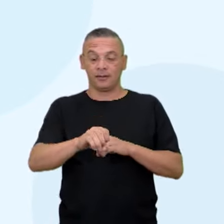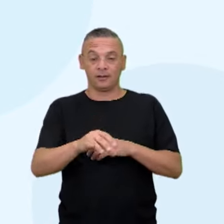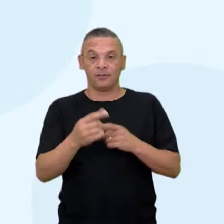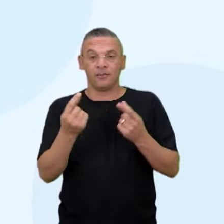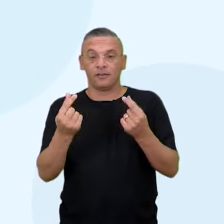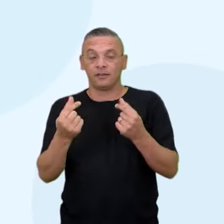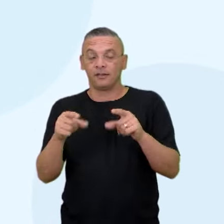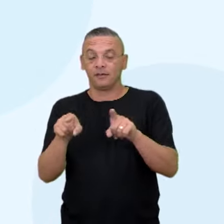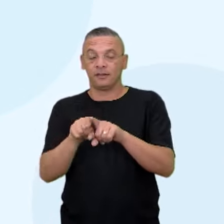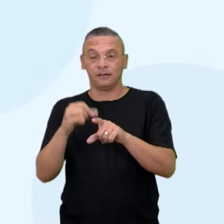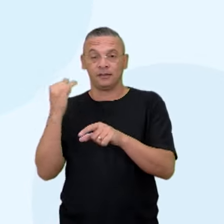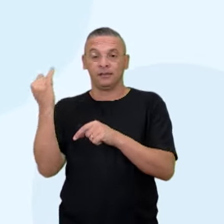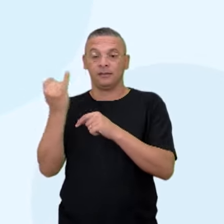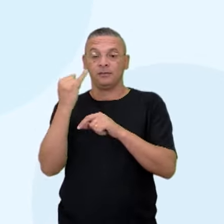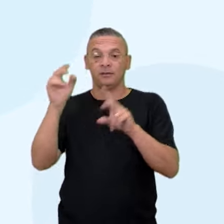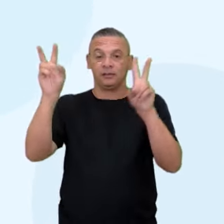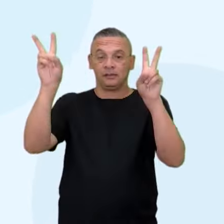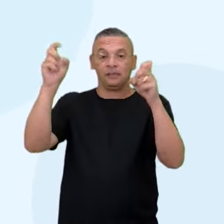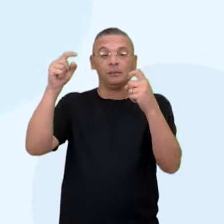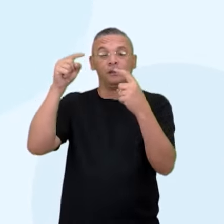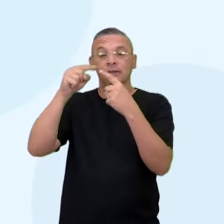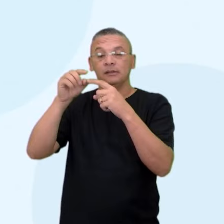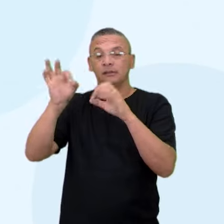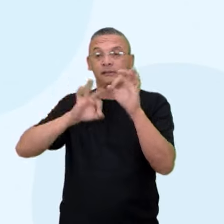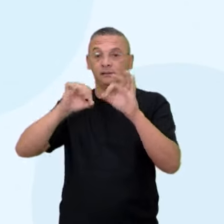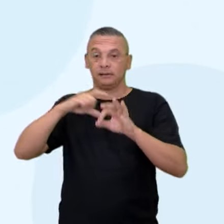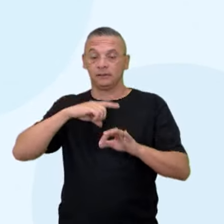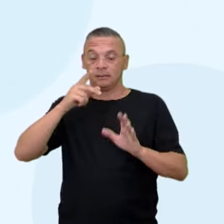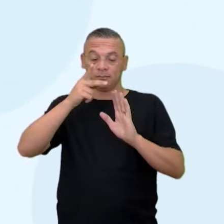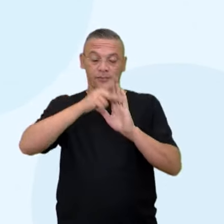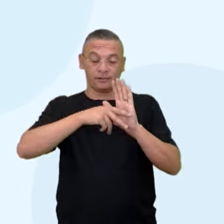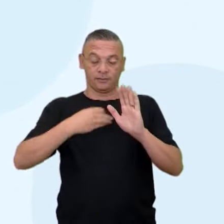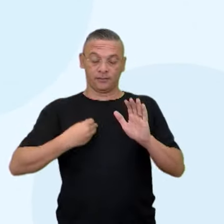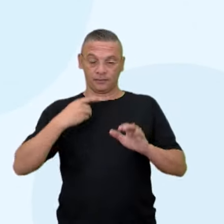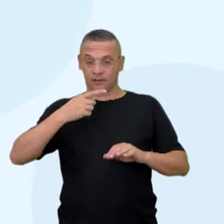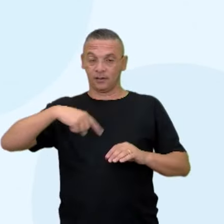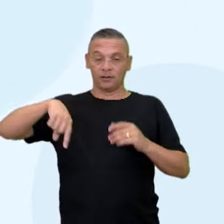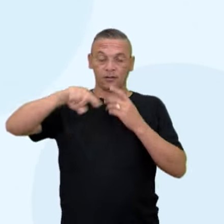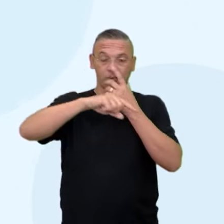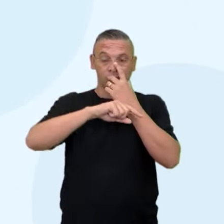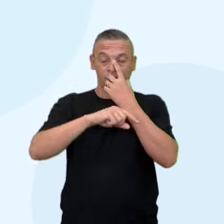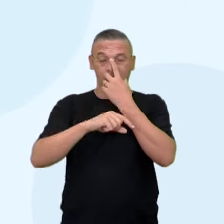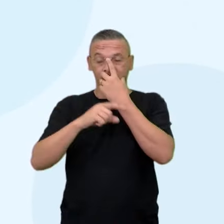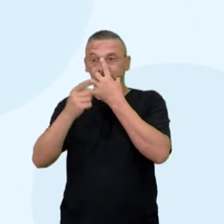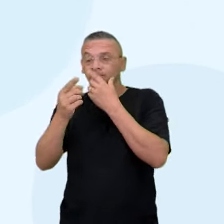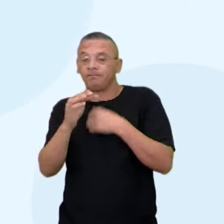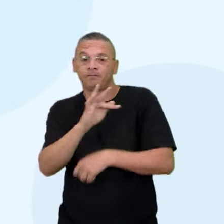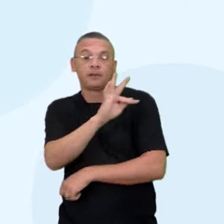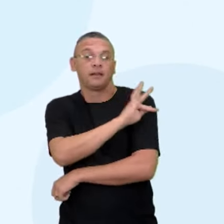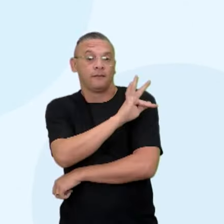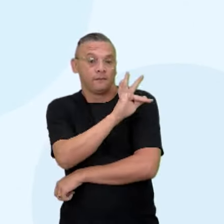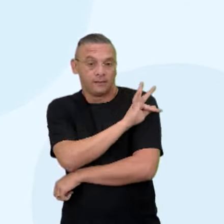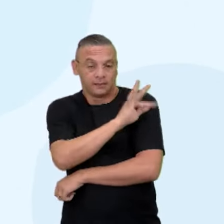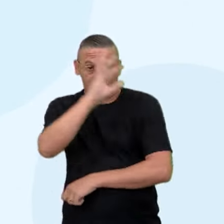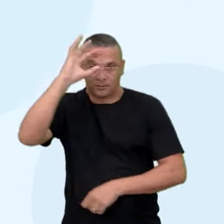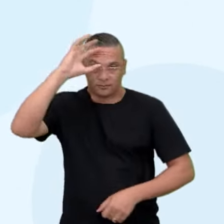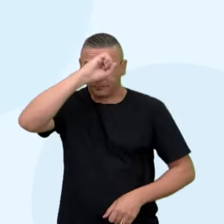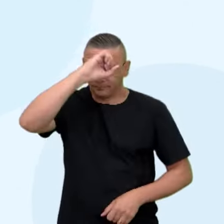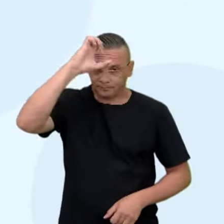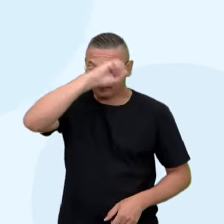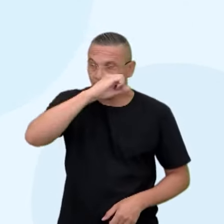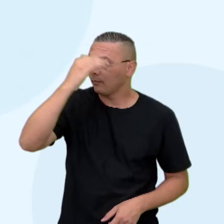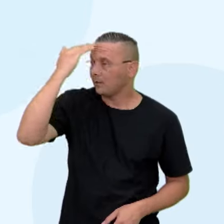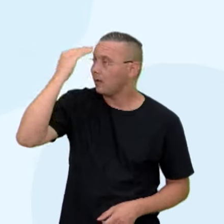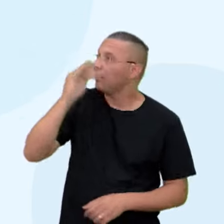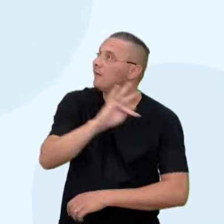é um tema muito legal que se entra no projeto de vida, né? Educação fiscal, né? Então, entender como funciona